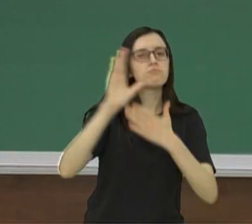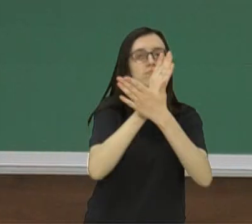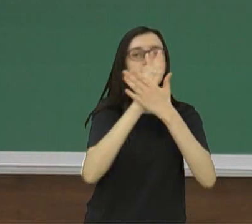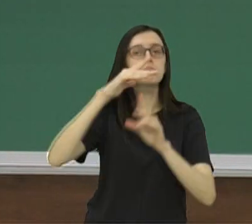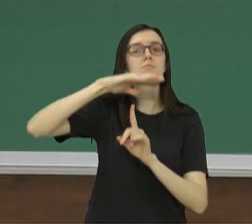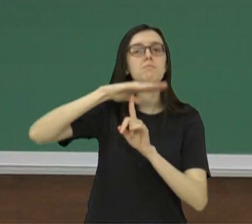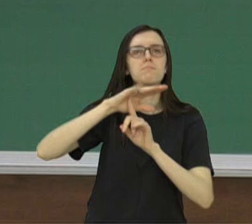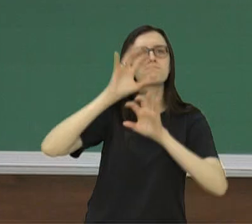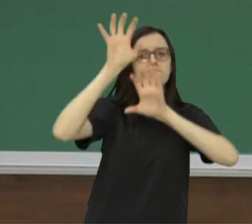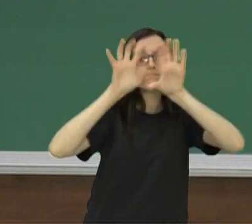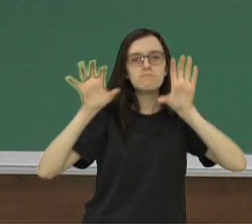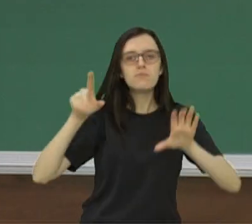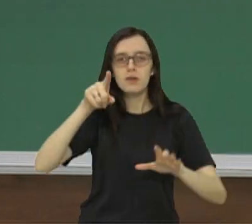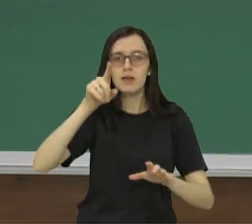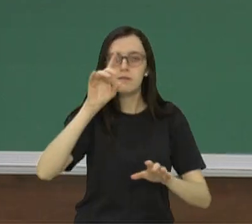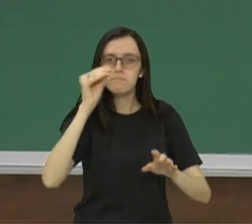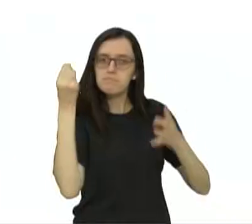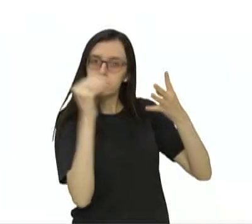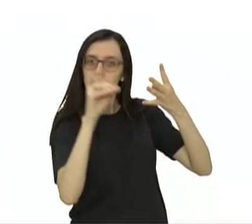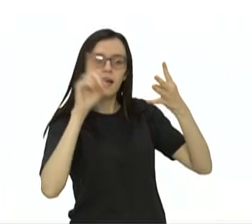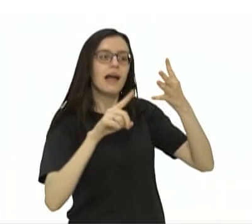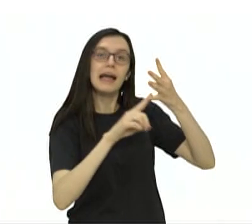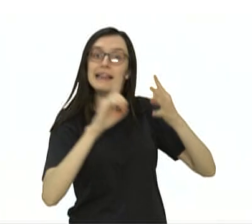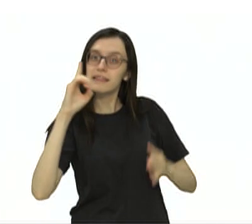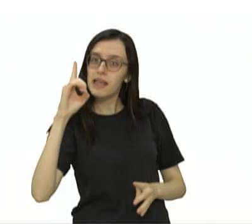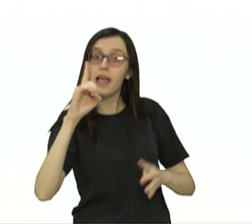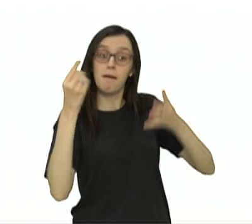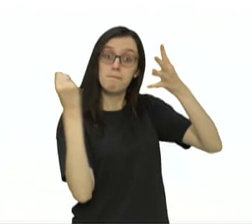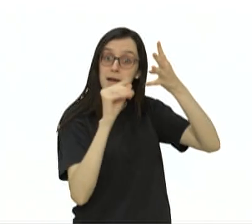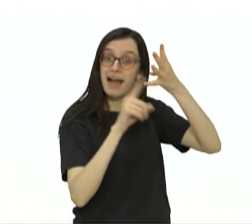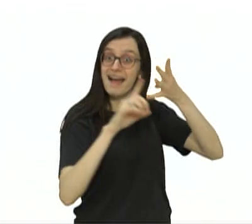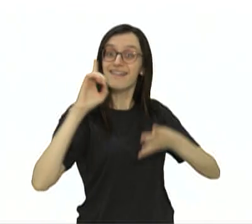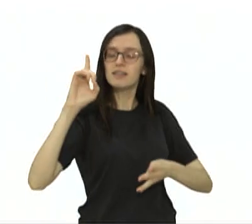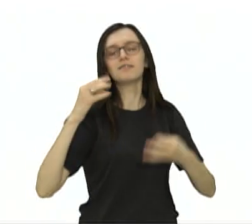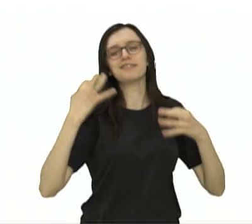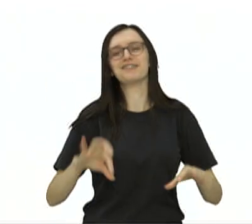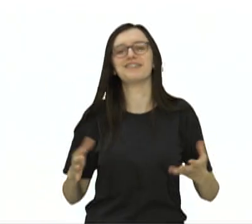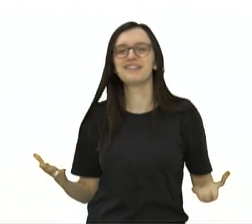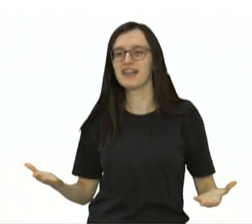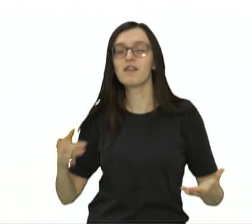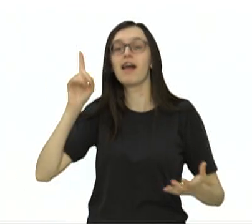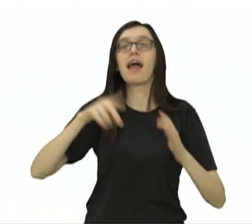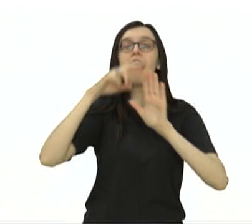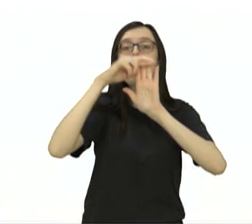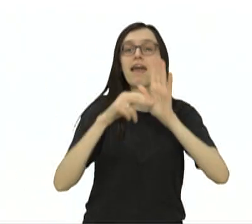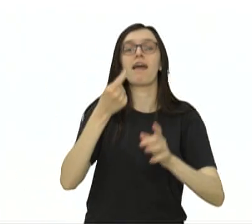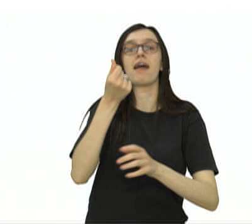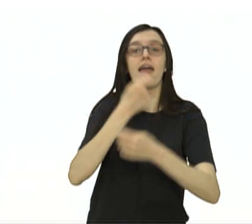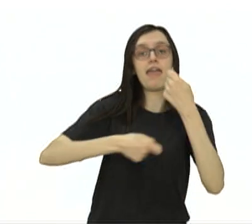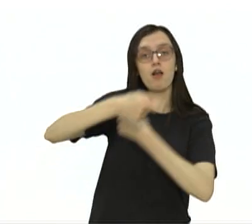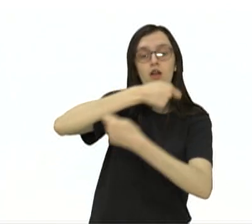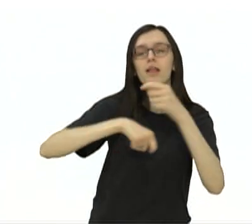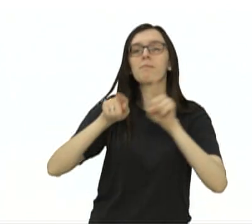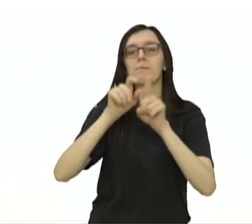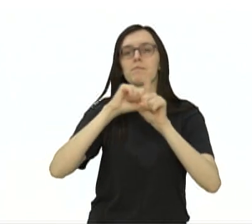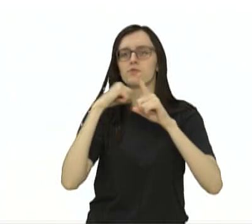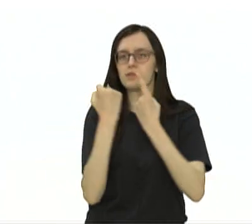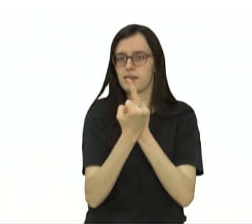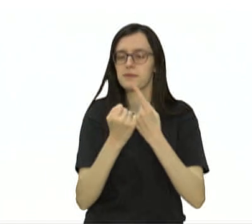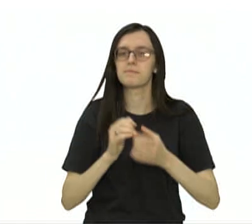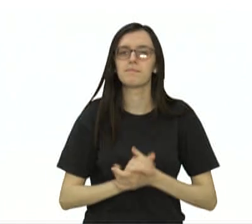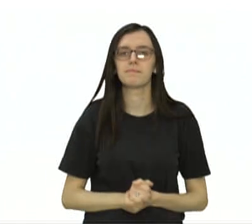Paraná em mesorregiões? Você marcou a letra D? Se você marcou a letra D, está certo. Critérios econômicos e